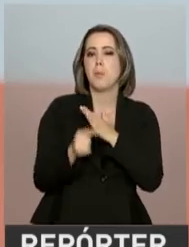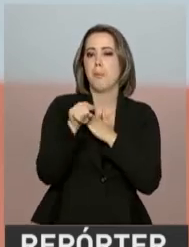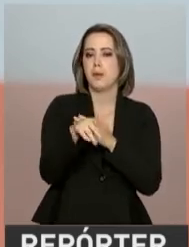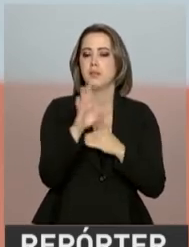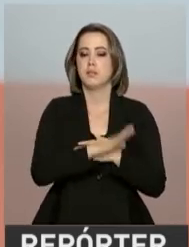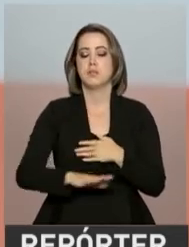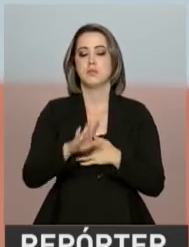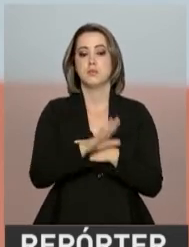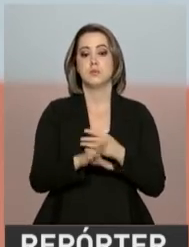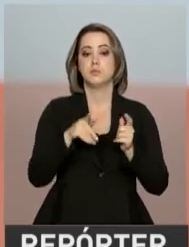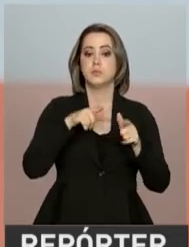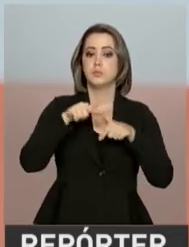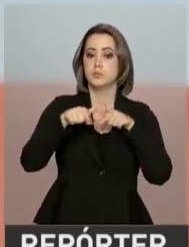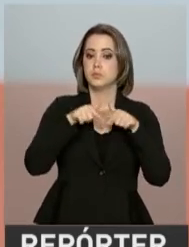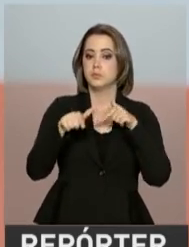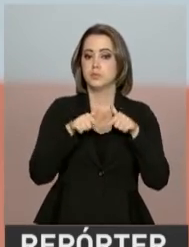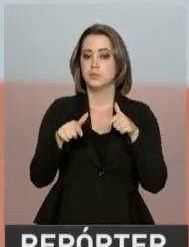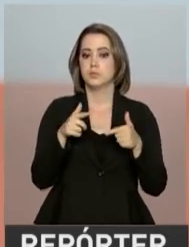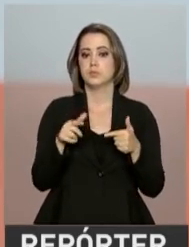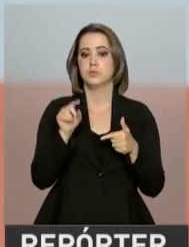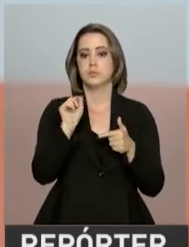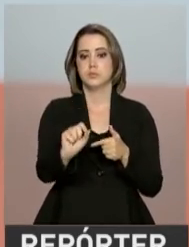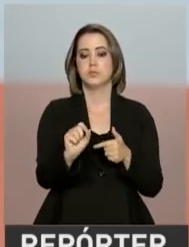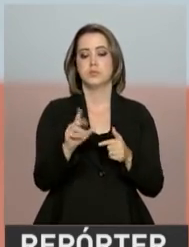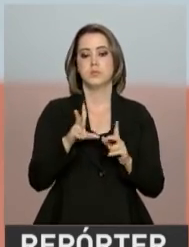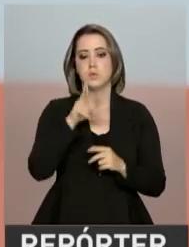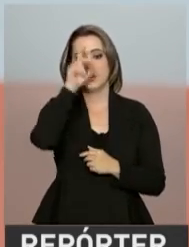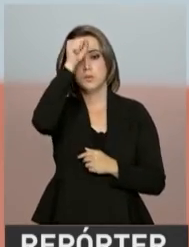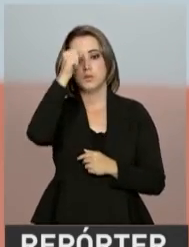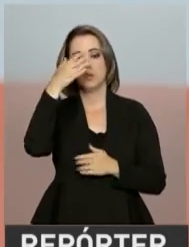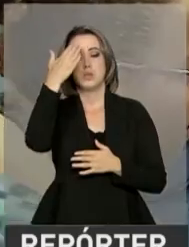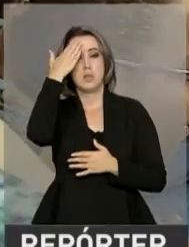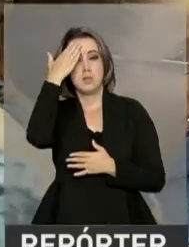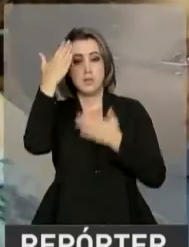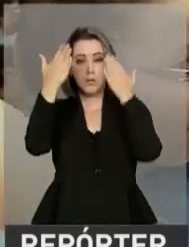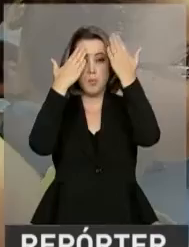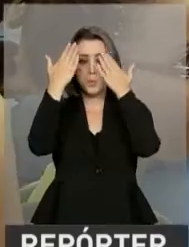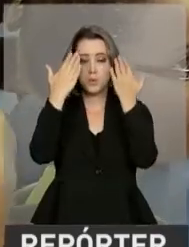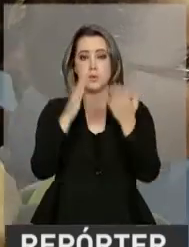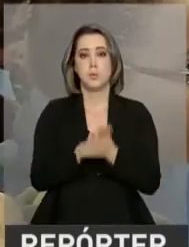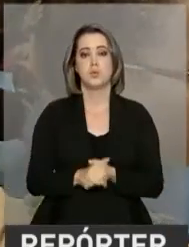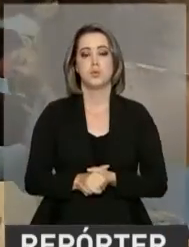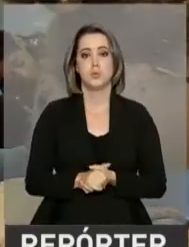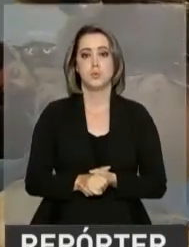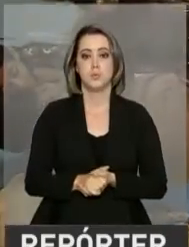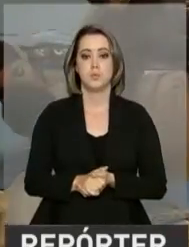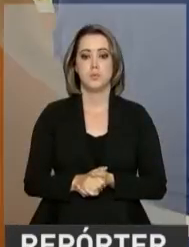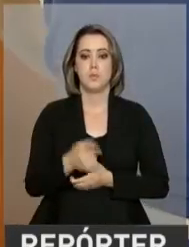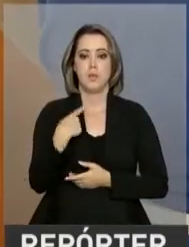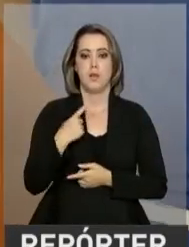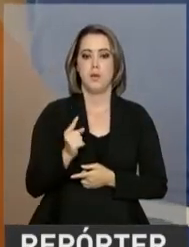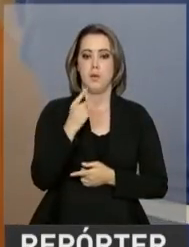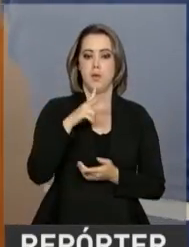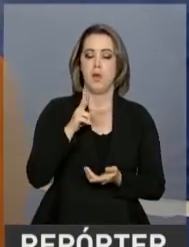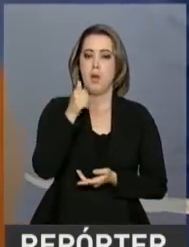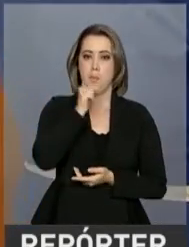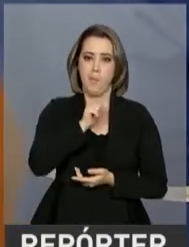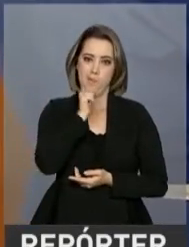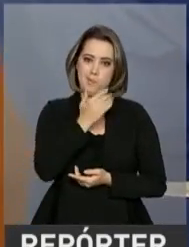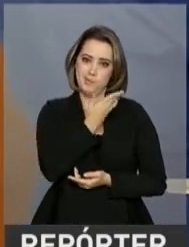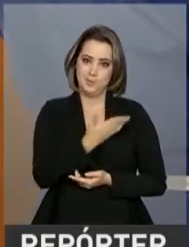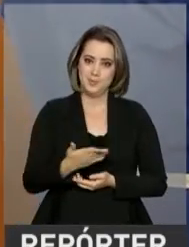que trabalham de maneira emocional a primeira dama esteve no tatame onde as crianças